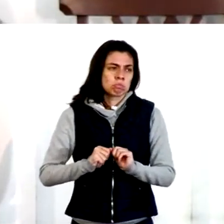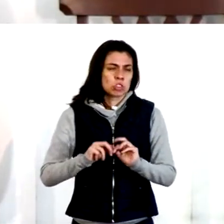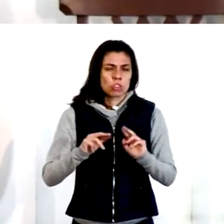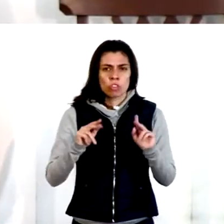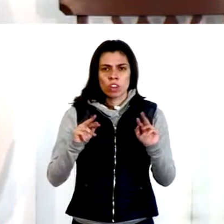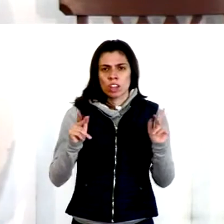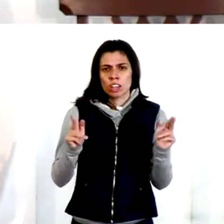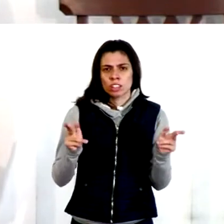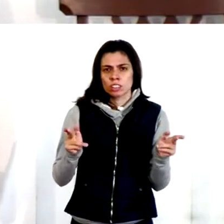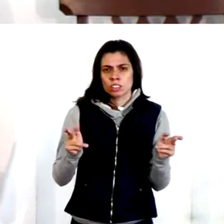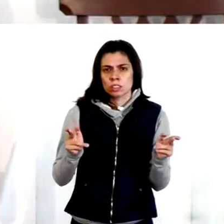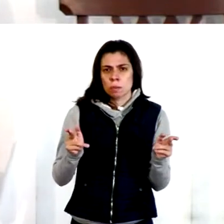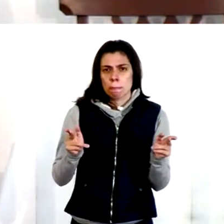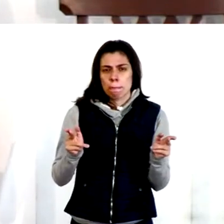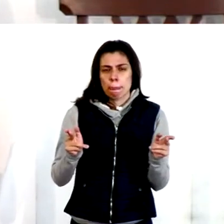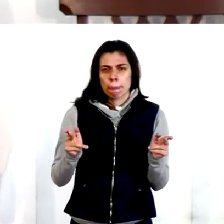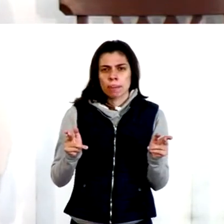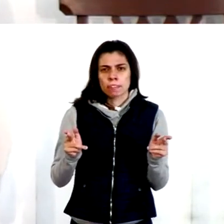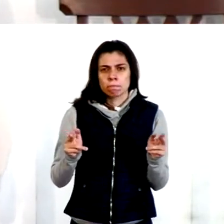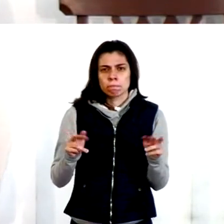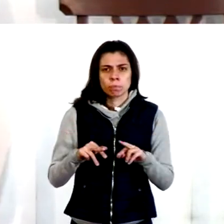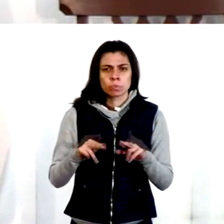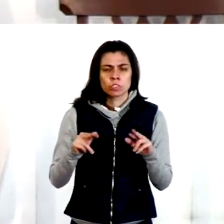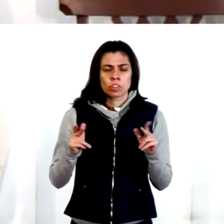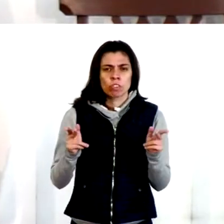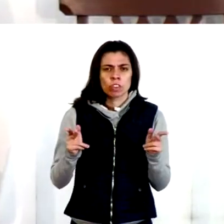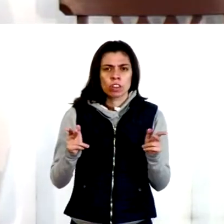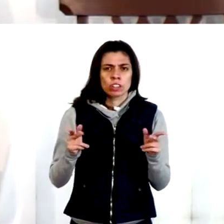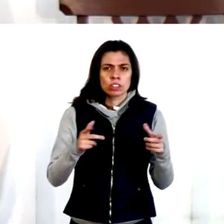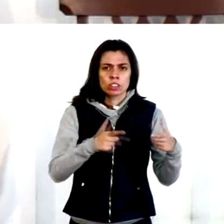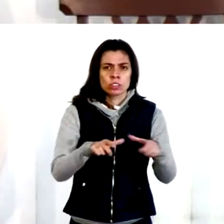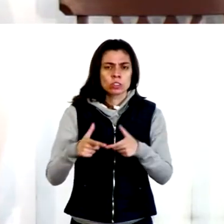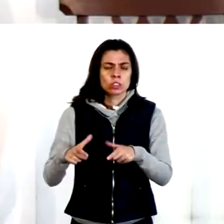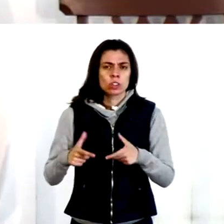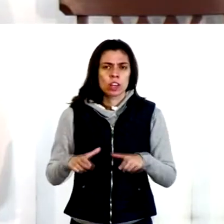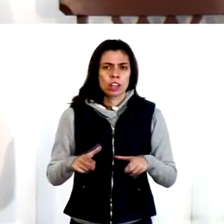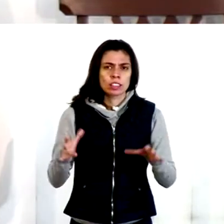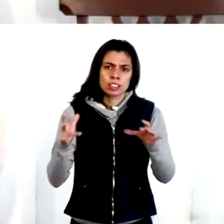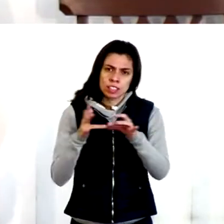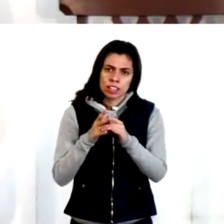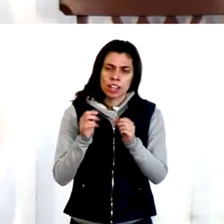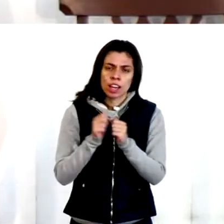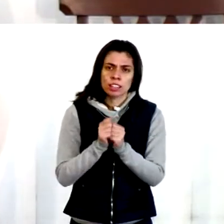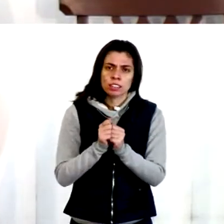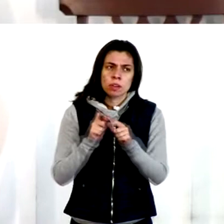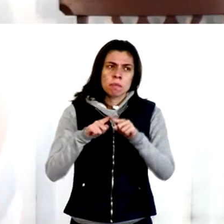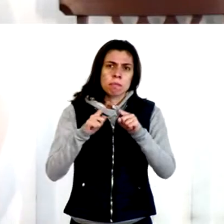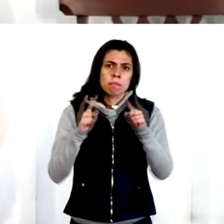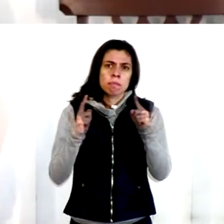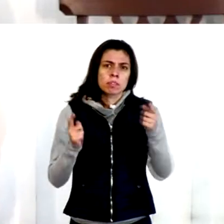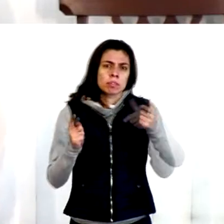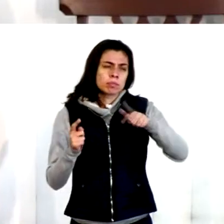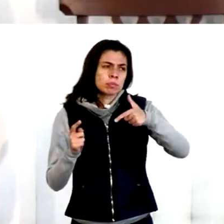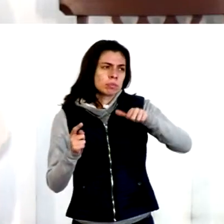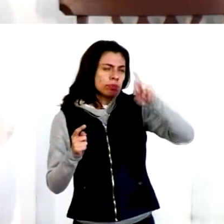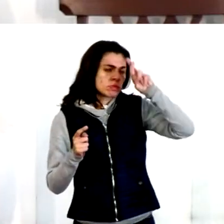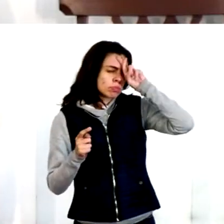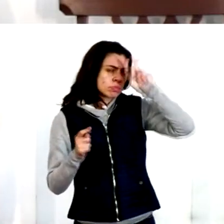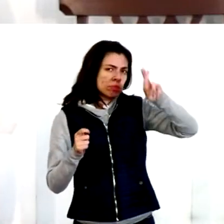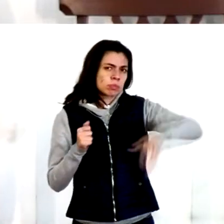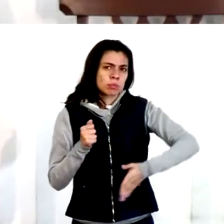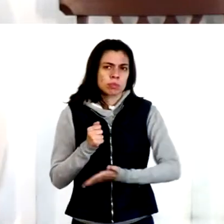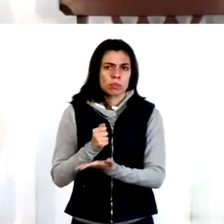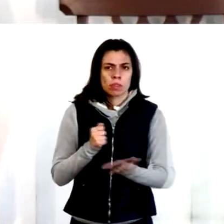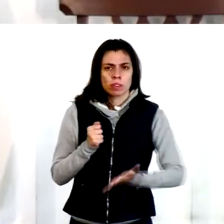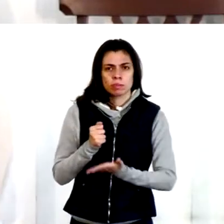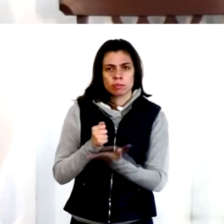loucuras para serem felizes, mas sempre será uma construção que um dia ruirá. Os cristãos